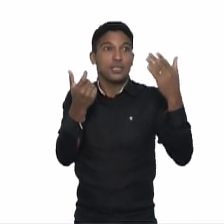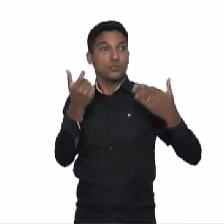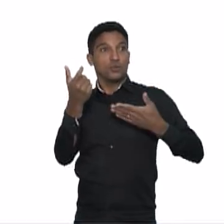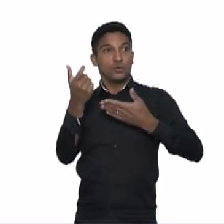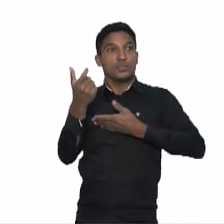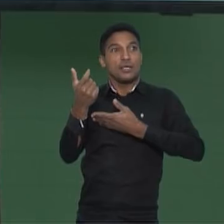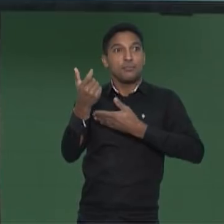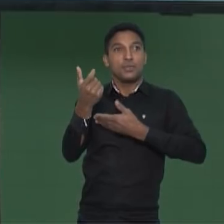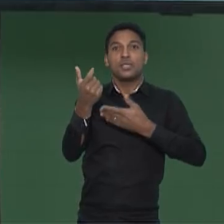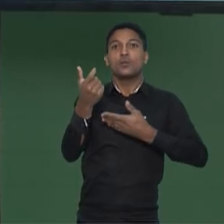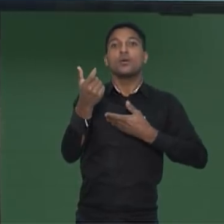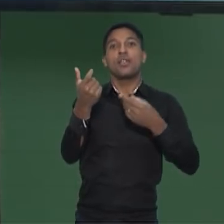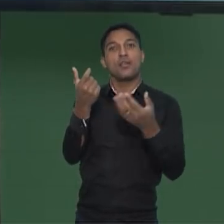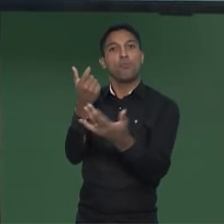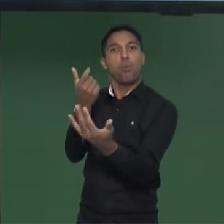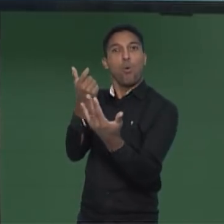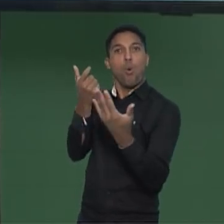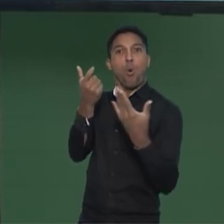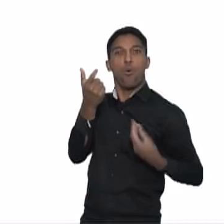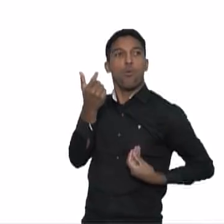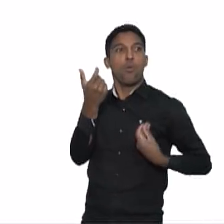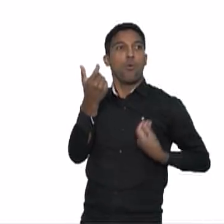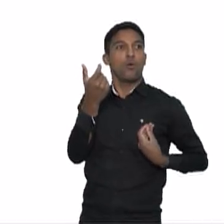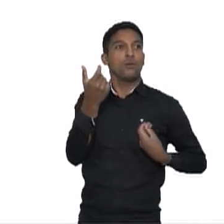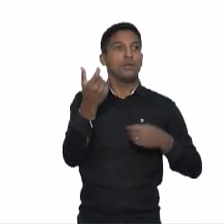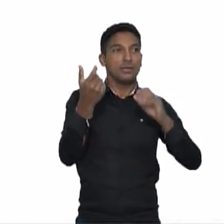presente. Pode responder.